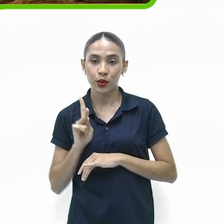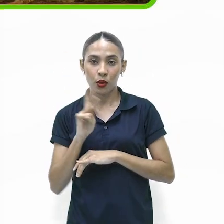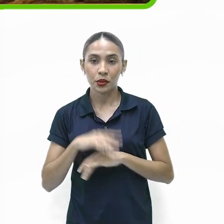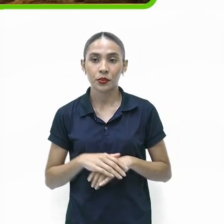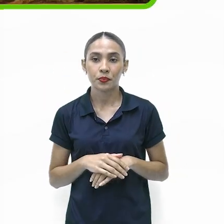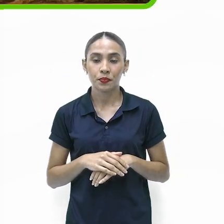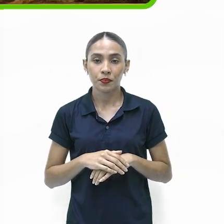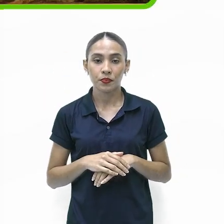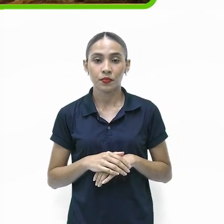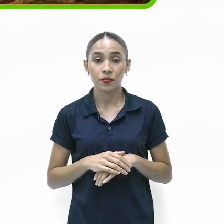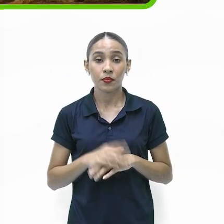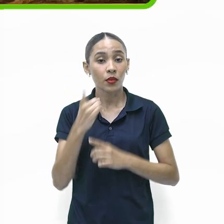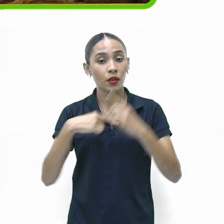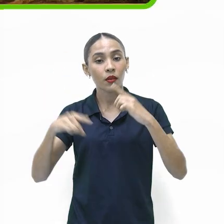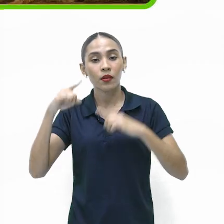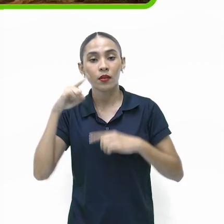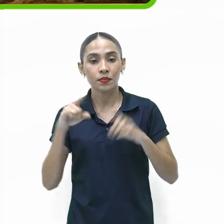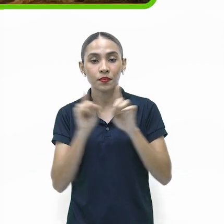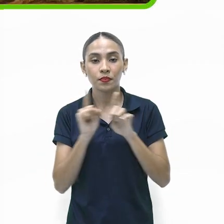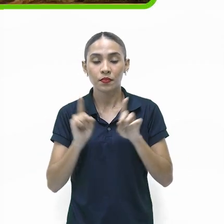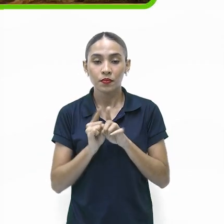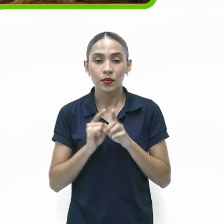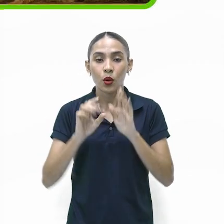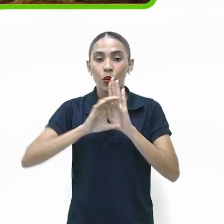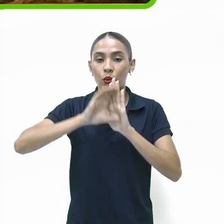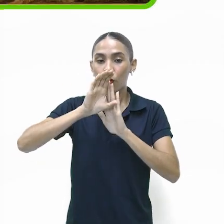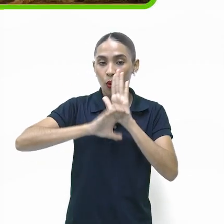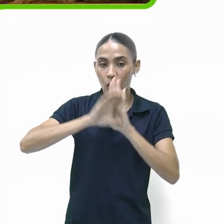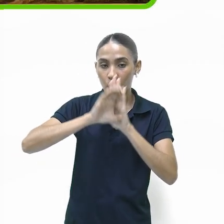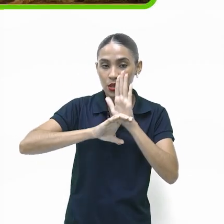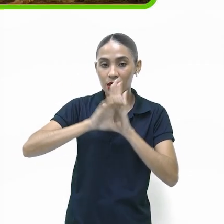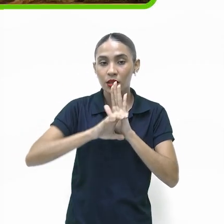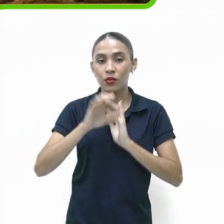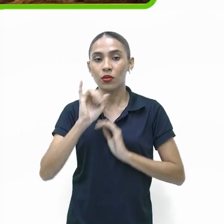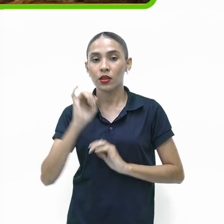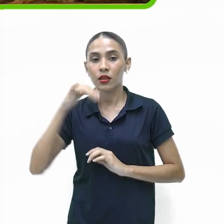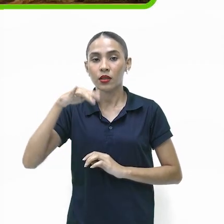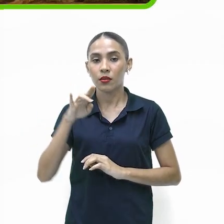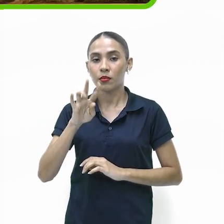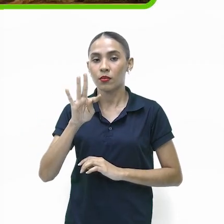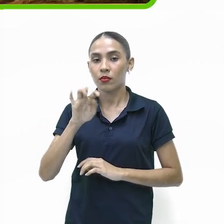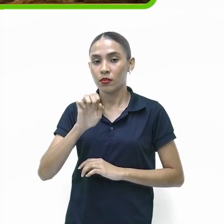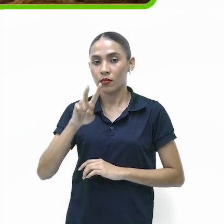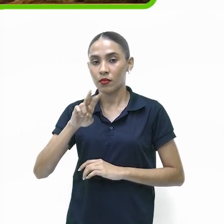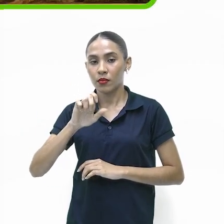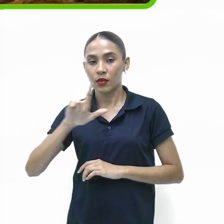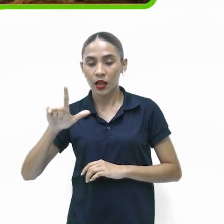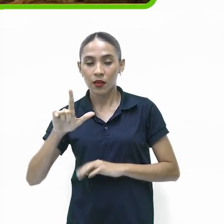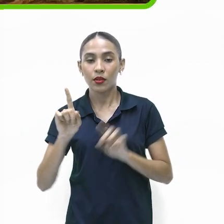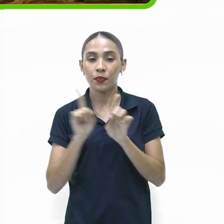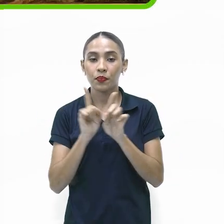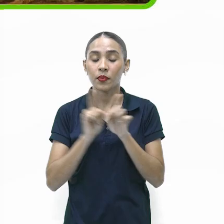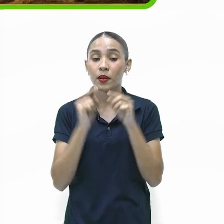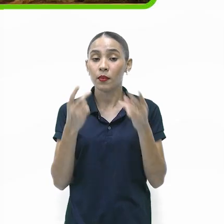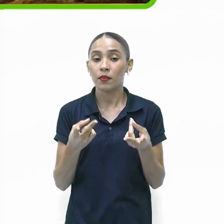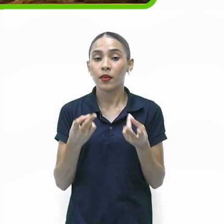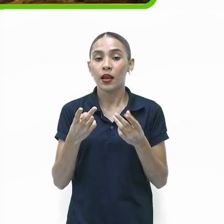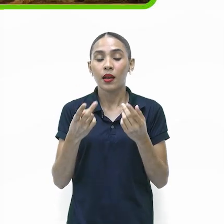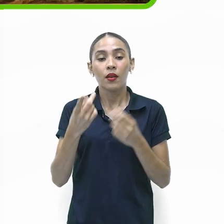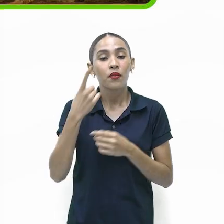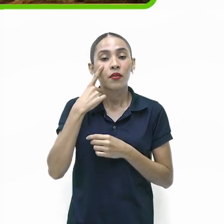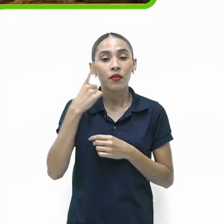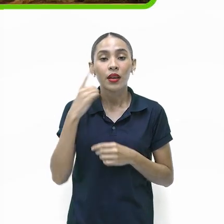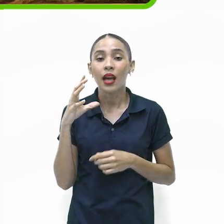tempo, da cadeia evolutiva, do conceito de imutável até os seres mutáveis, vamos